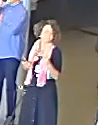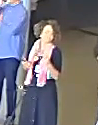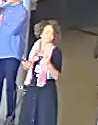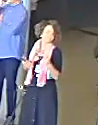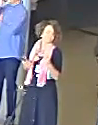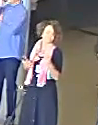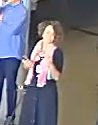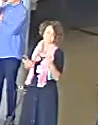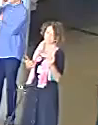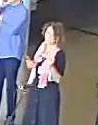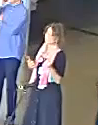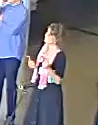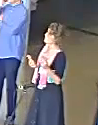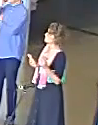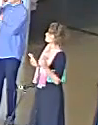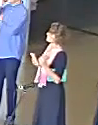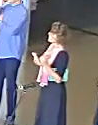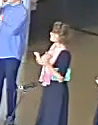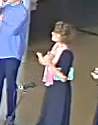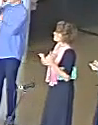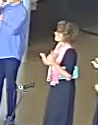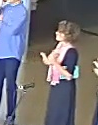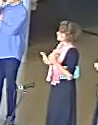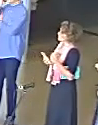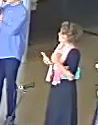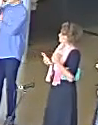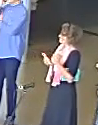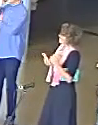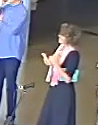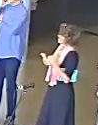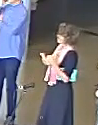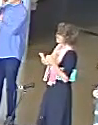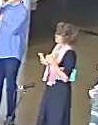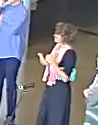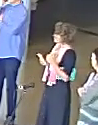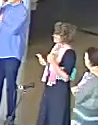po passar senhora passar passar